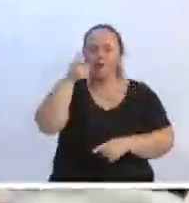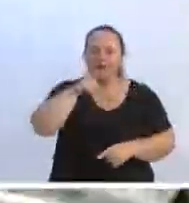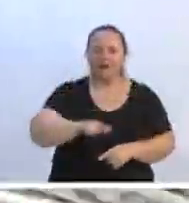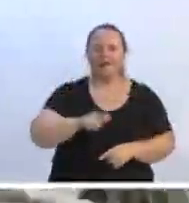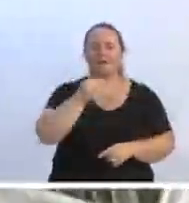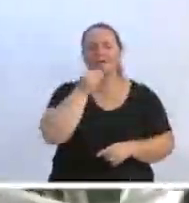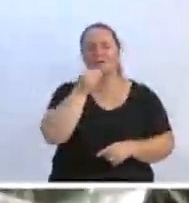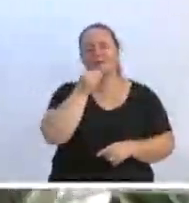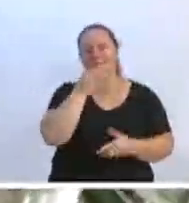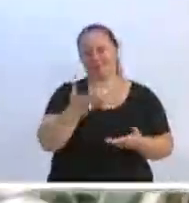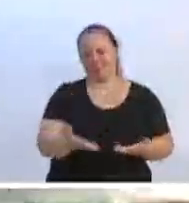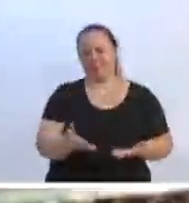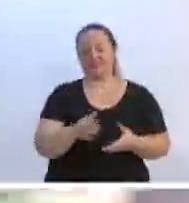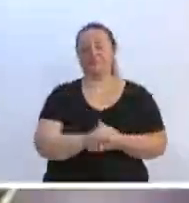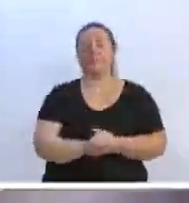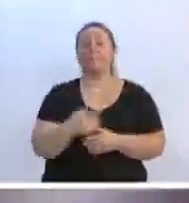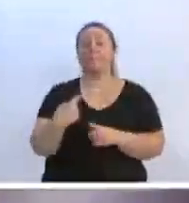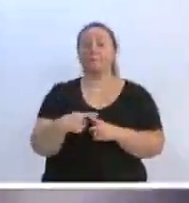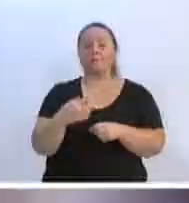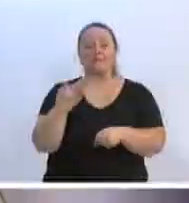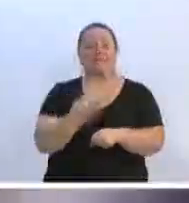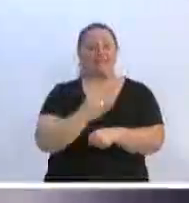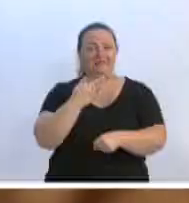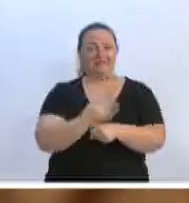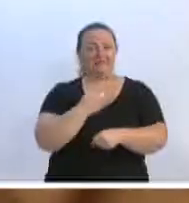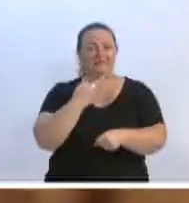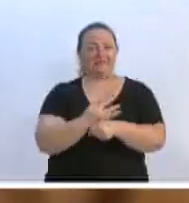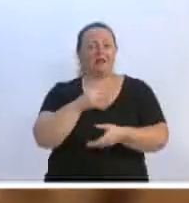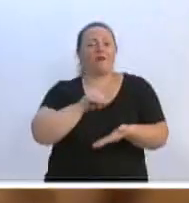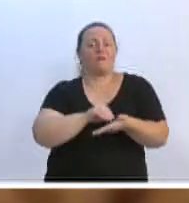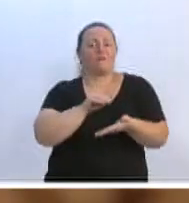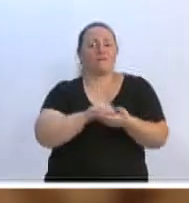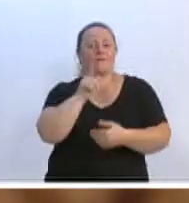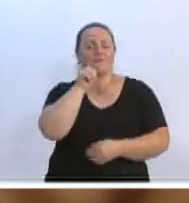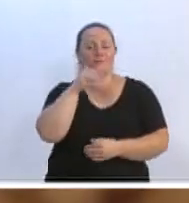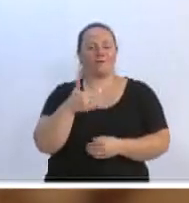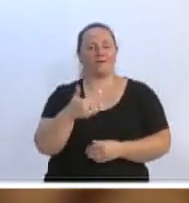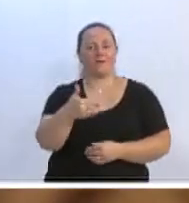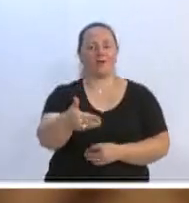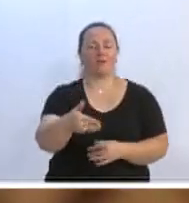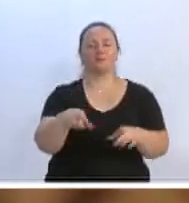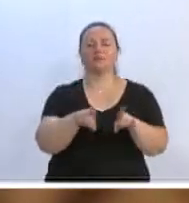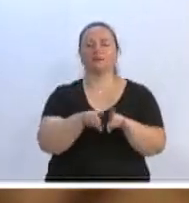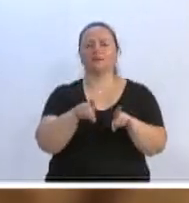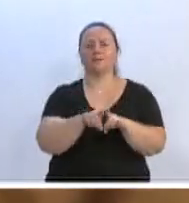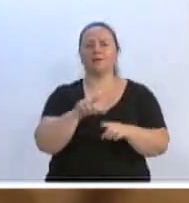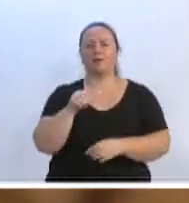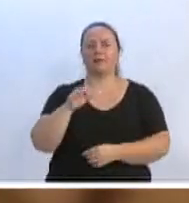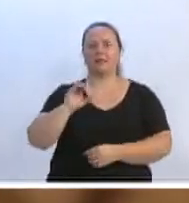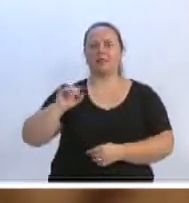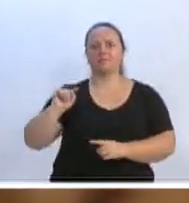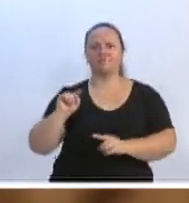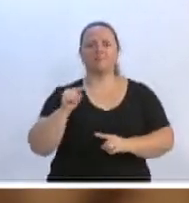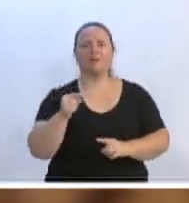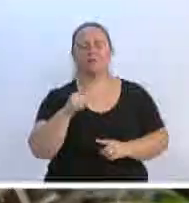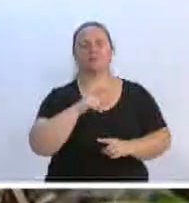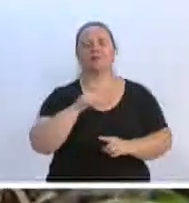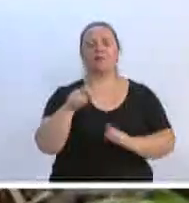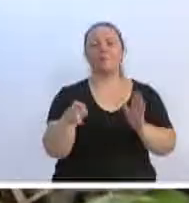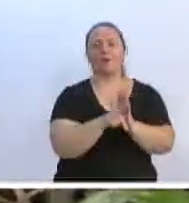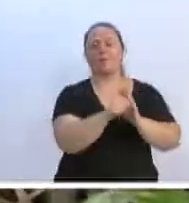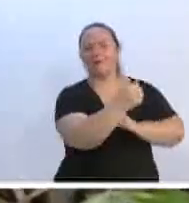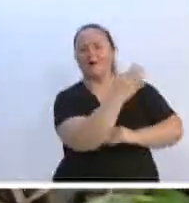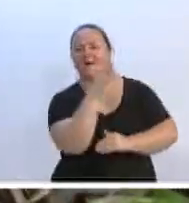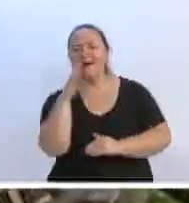para suportar a severa crise hídrica. O plantio de 10 mil mudas de árvores nativas da Mata Atlântica, com